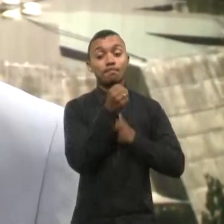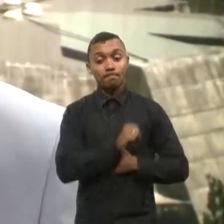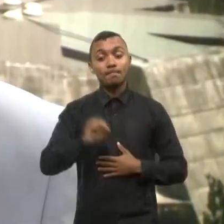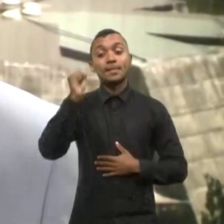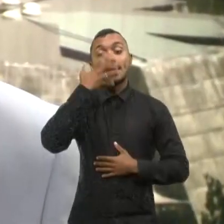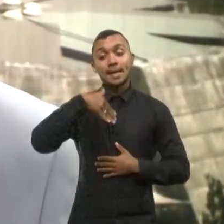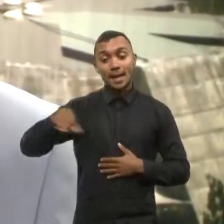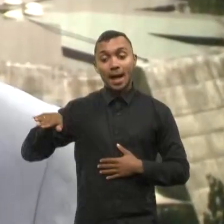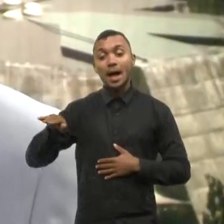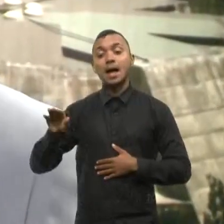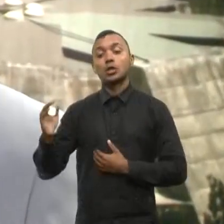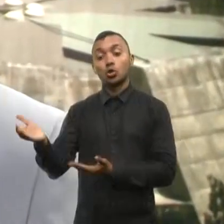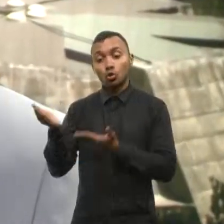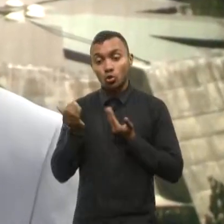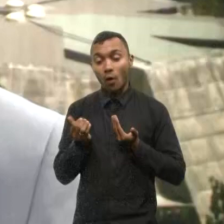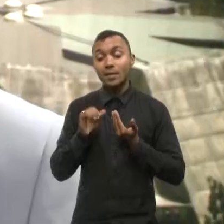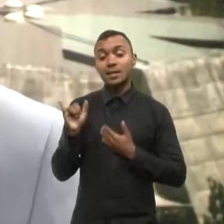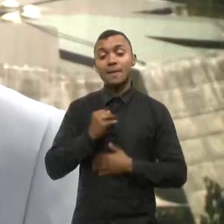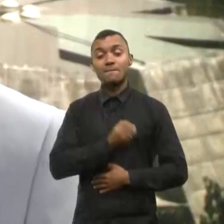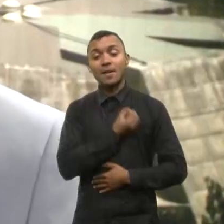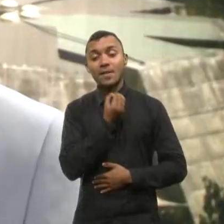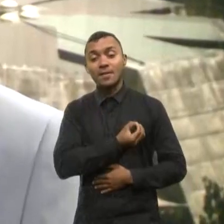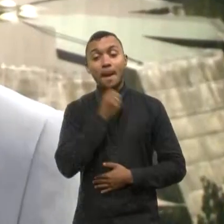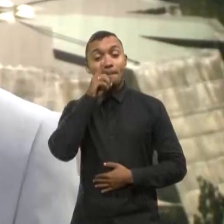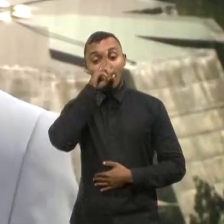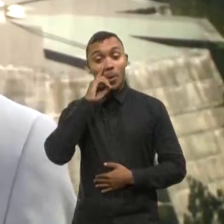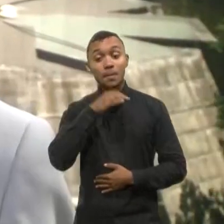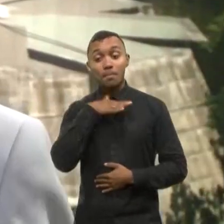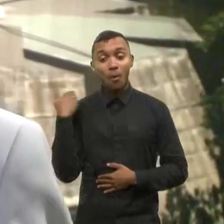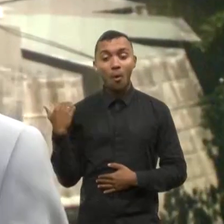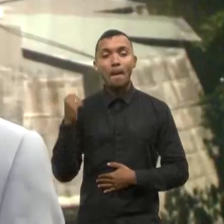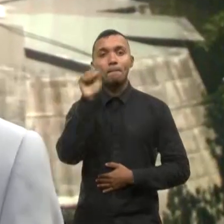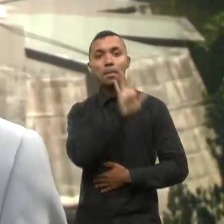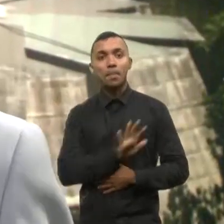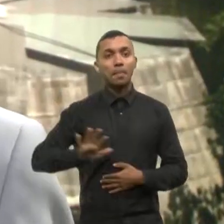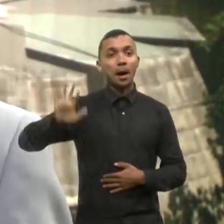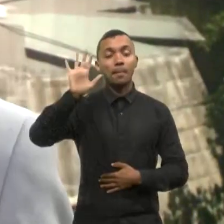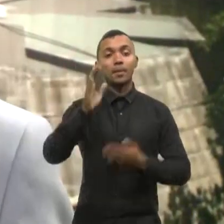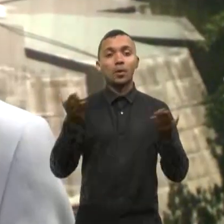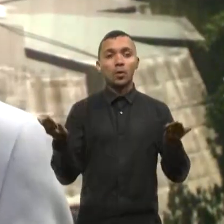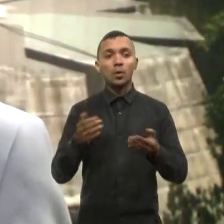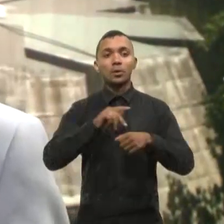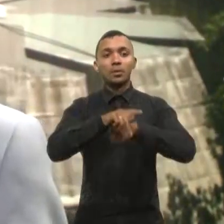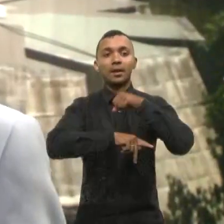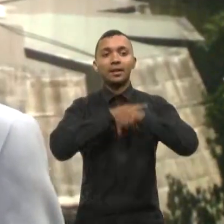adolescentes ameaçados de morte no país todo. Hoje no Brasil nós temos